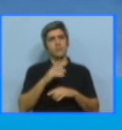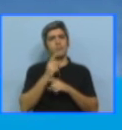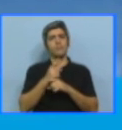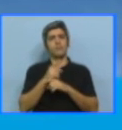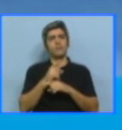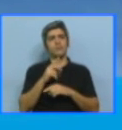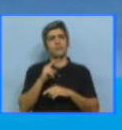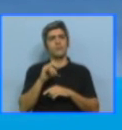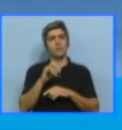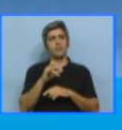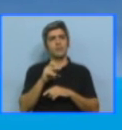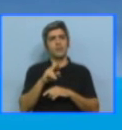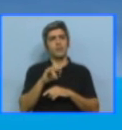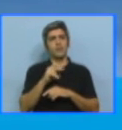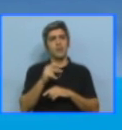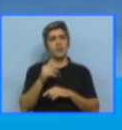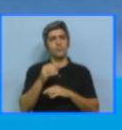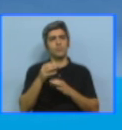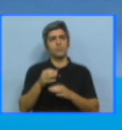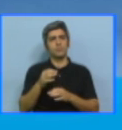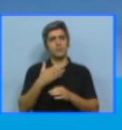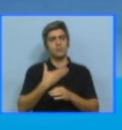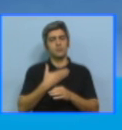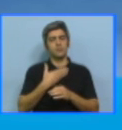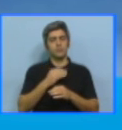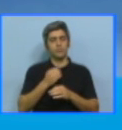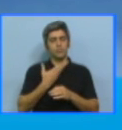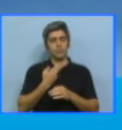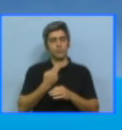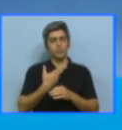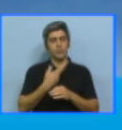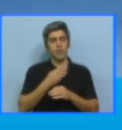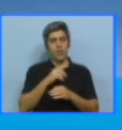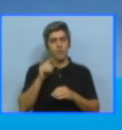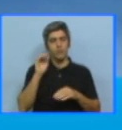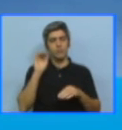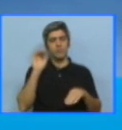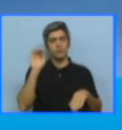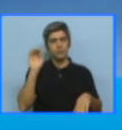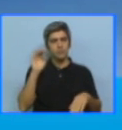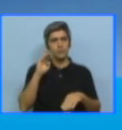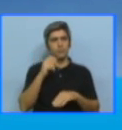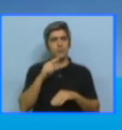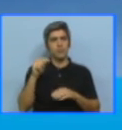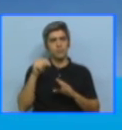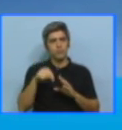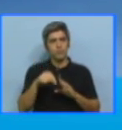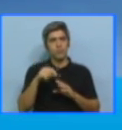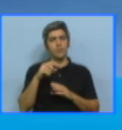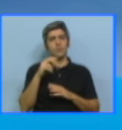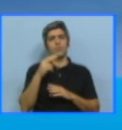o vicariato original, portanto, o Sudão, o Egito, o Sudão do Sul e o norte do